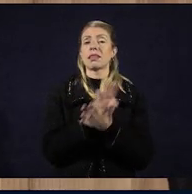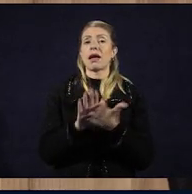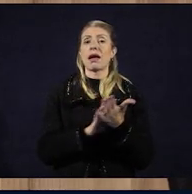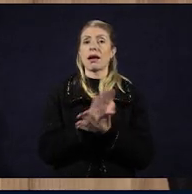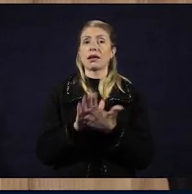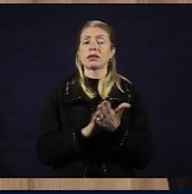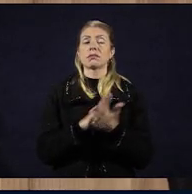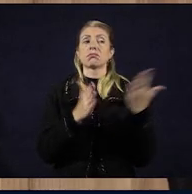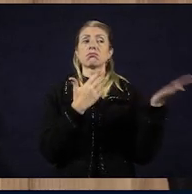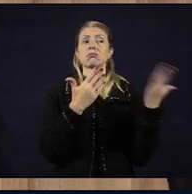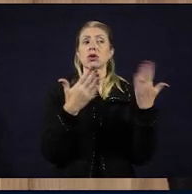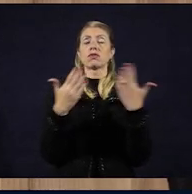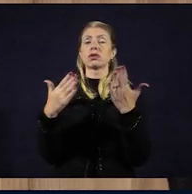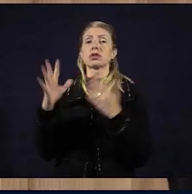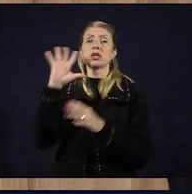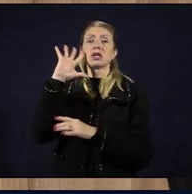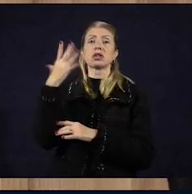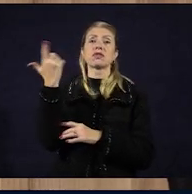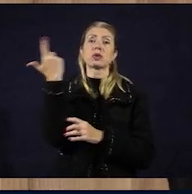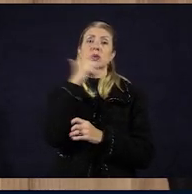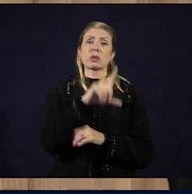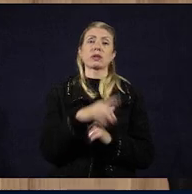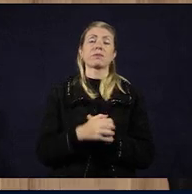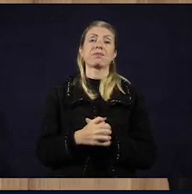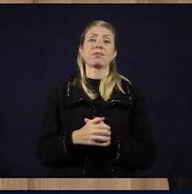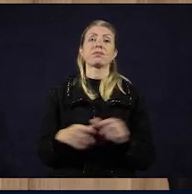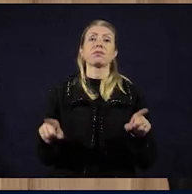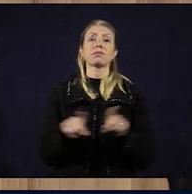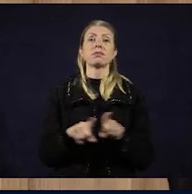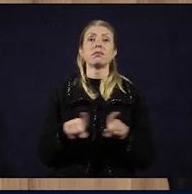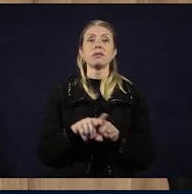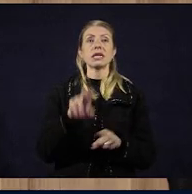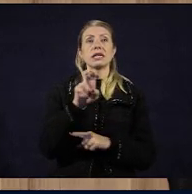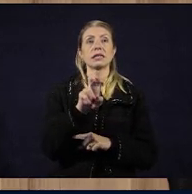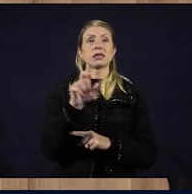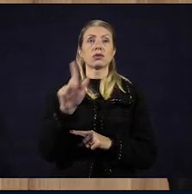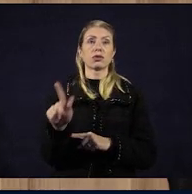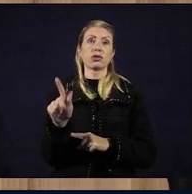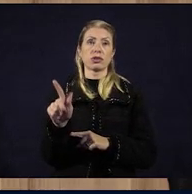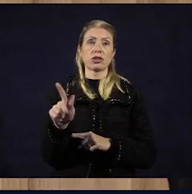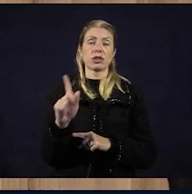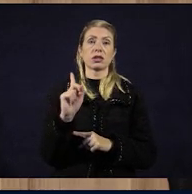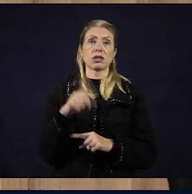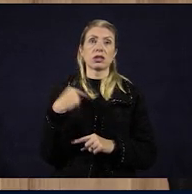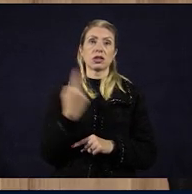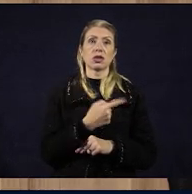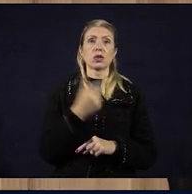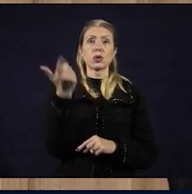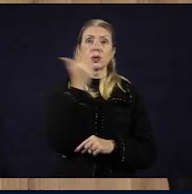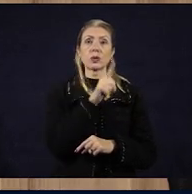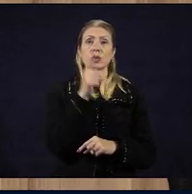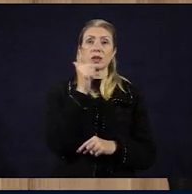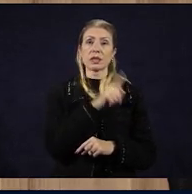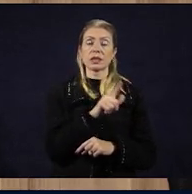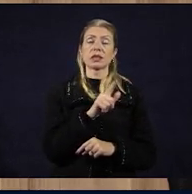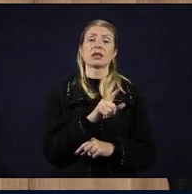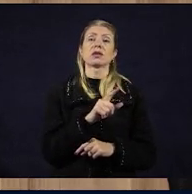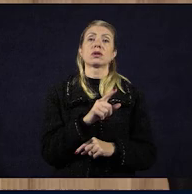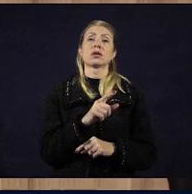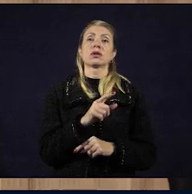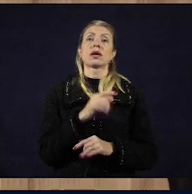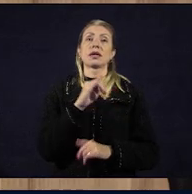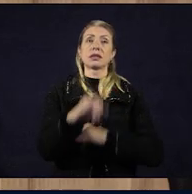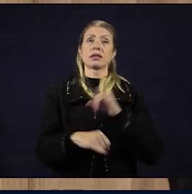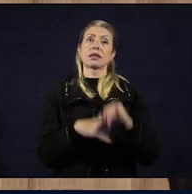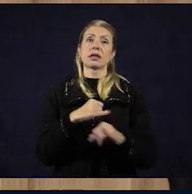conversamos com todo mundo e outra questão foi o 5g standalone que é o 5g que a gente consegue ter a baixa latência